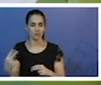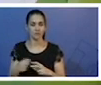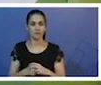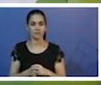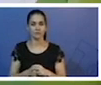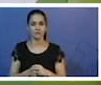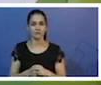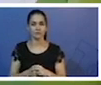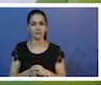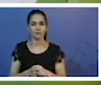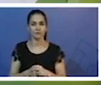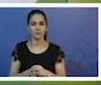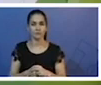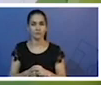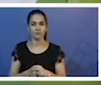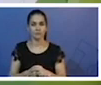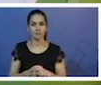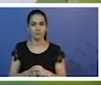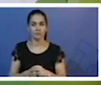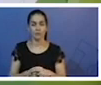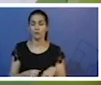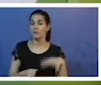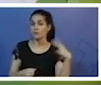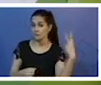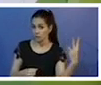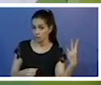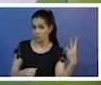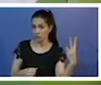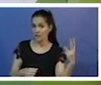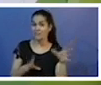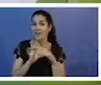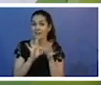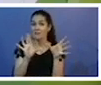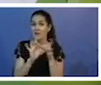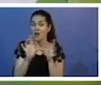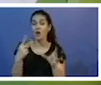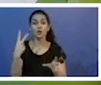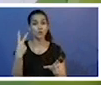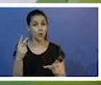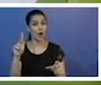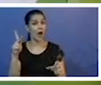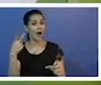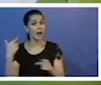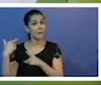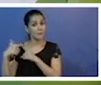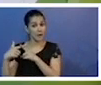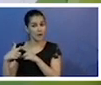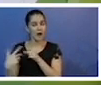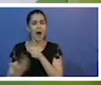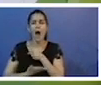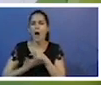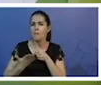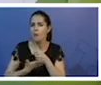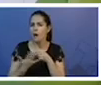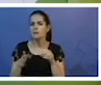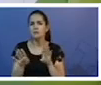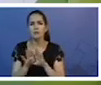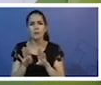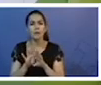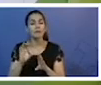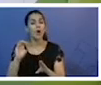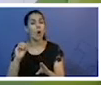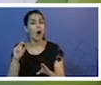tem 2, né? 2H, então quer dizer que ele vai liberar 2H+. E a base também tem 2 multiplicando